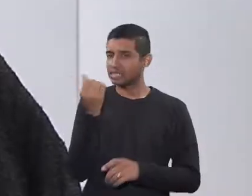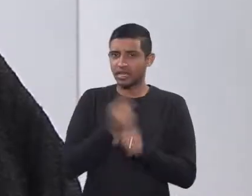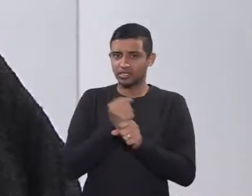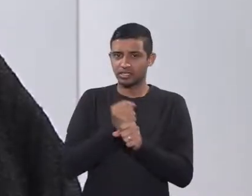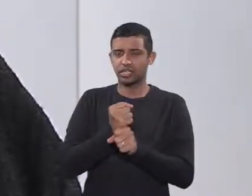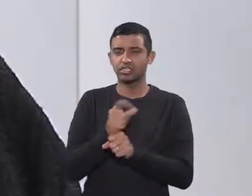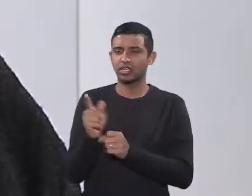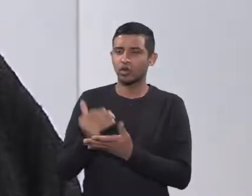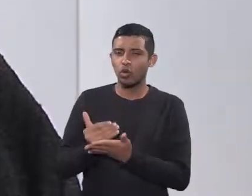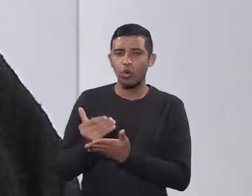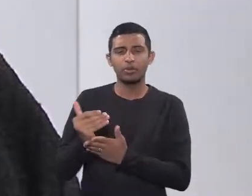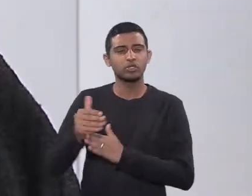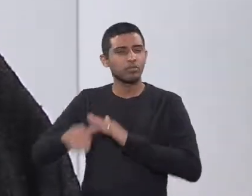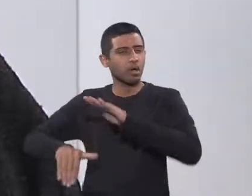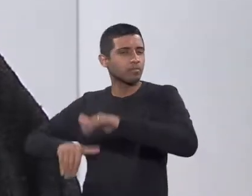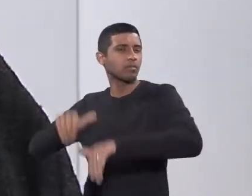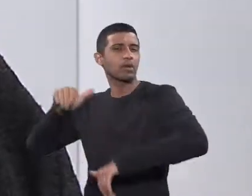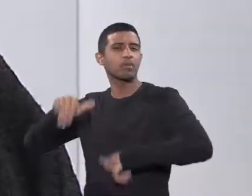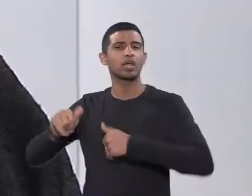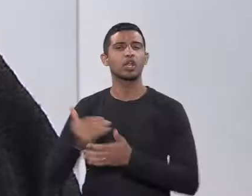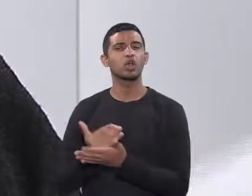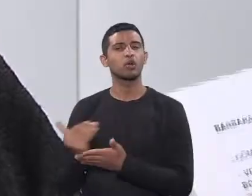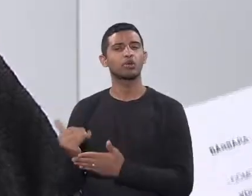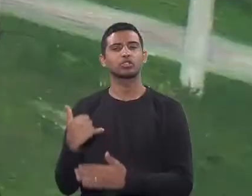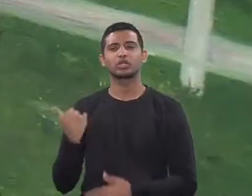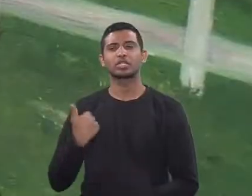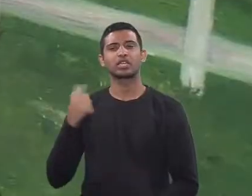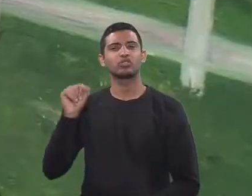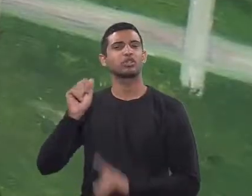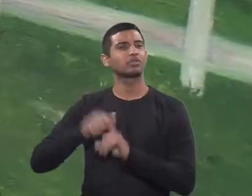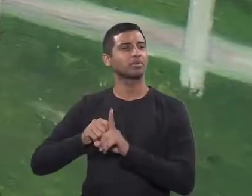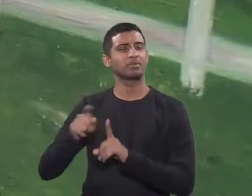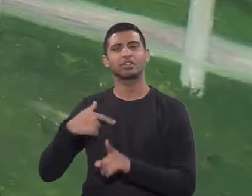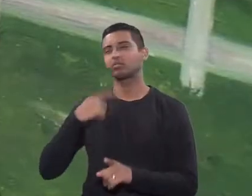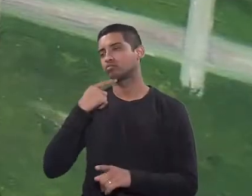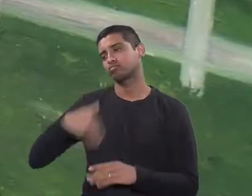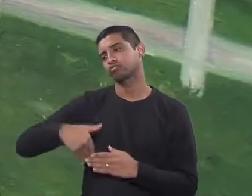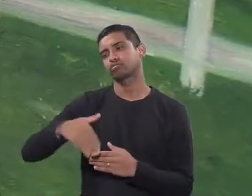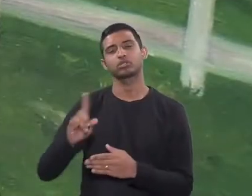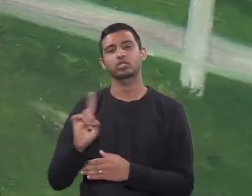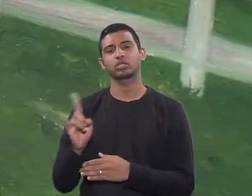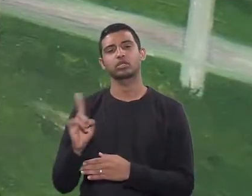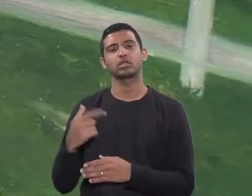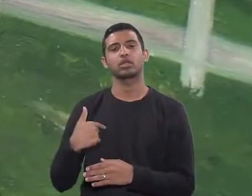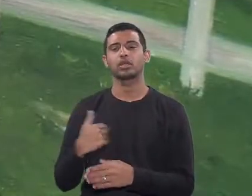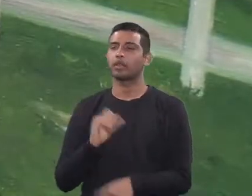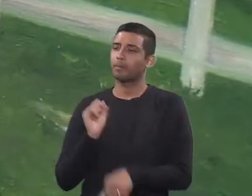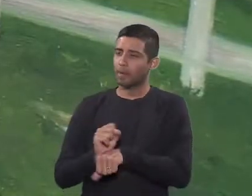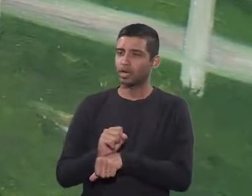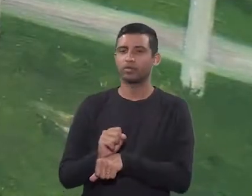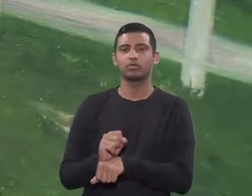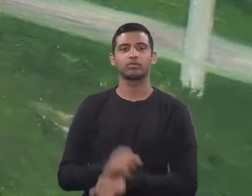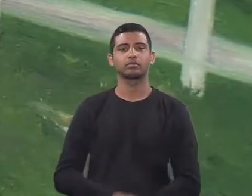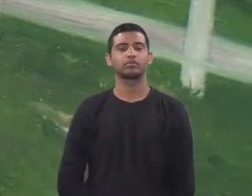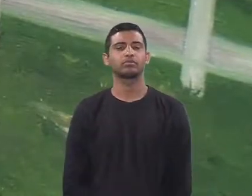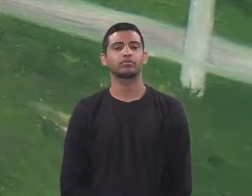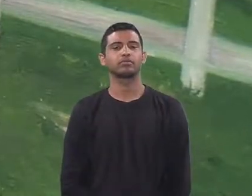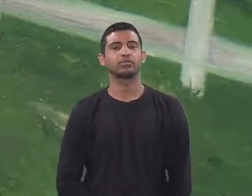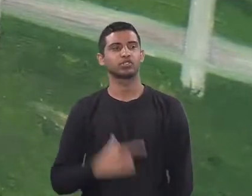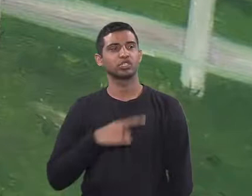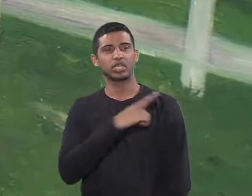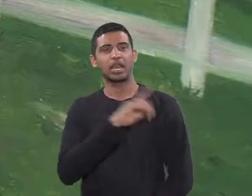começou natação muito cedo, com 8 meses, mas ele não prosseguiu. Ele fez programas de iniciação desportiva que existia